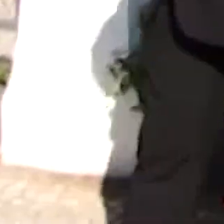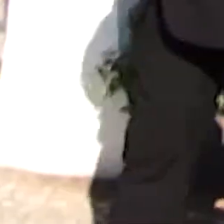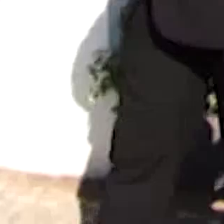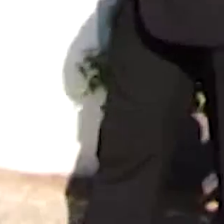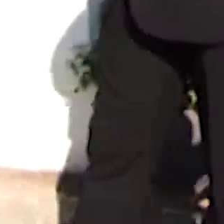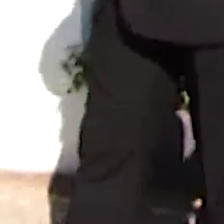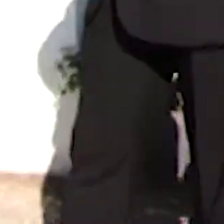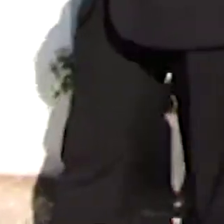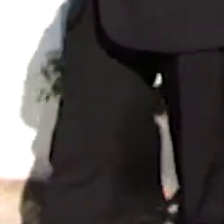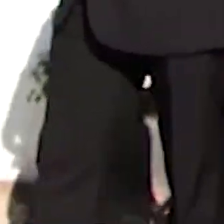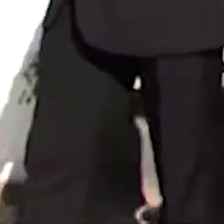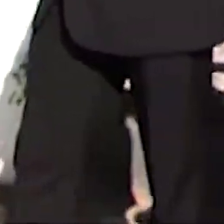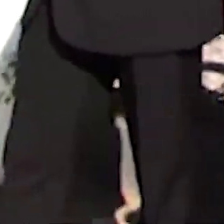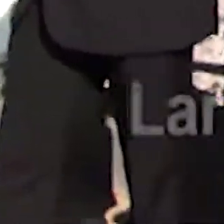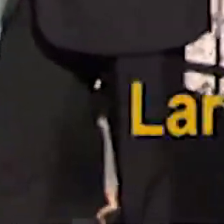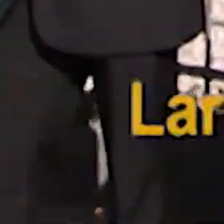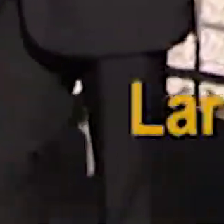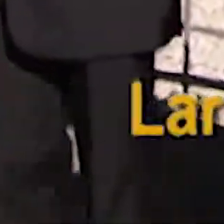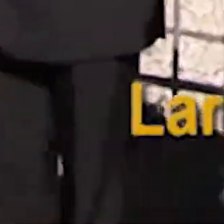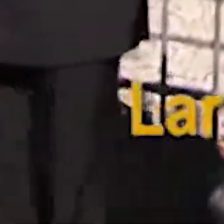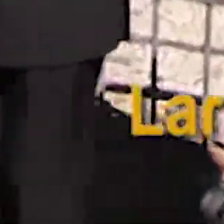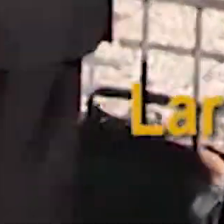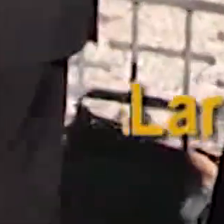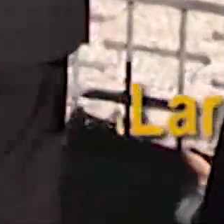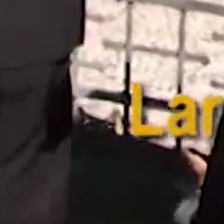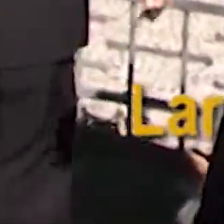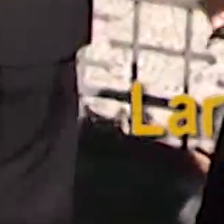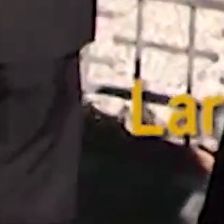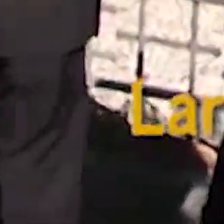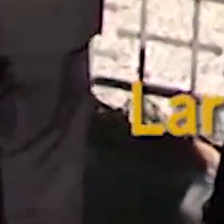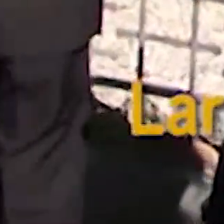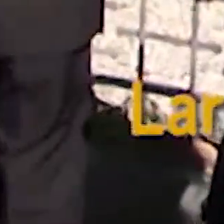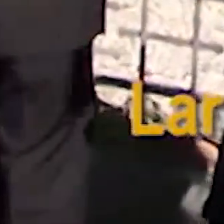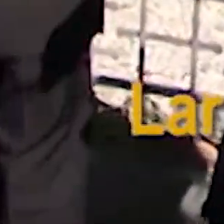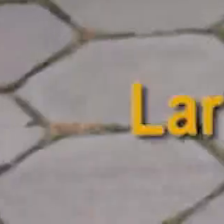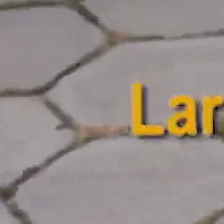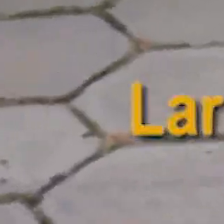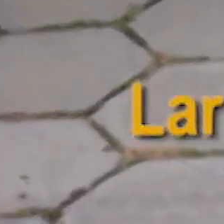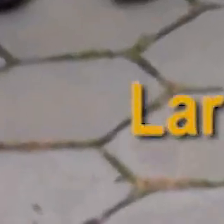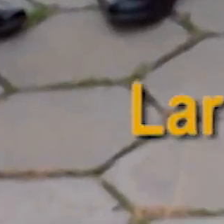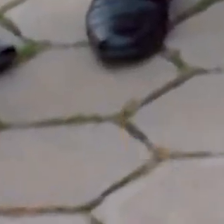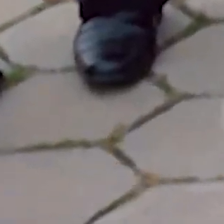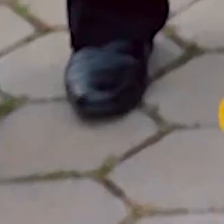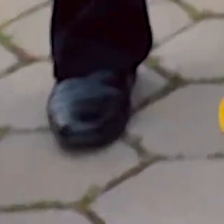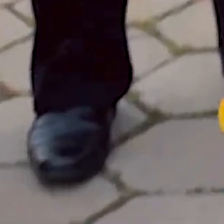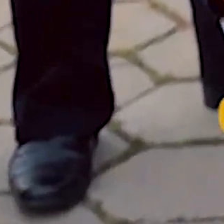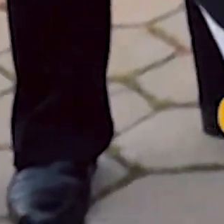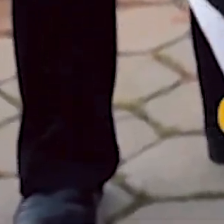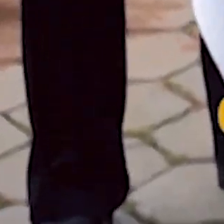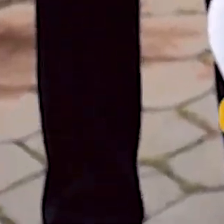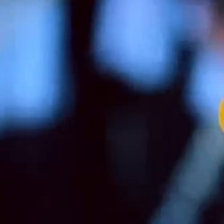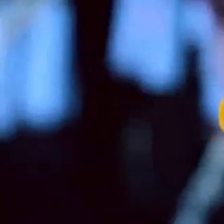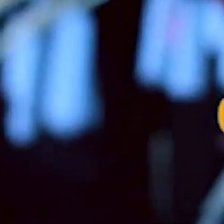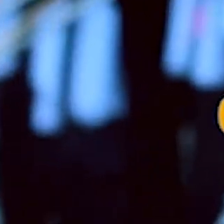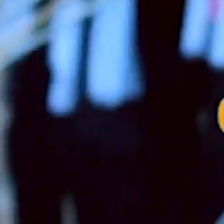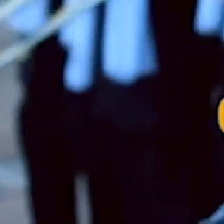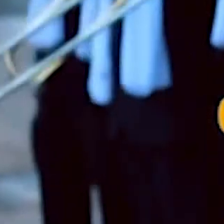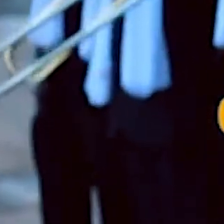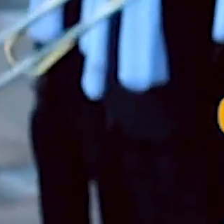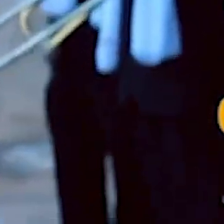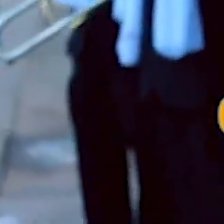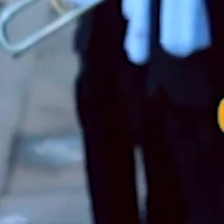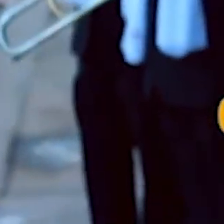divino ideal. Sabemos que é preciso que sejas deste vale